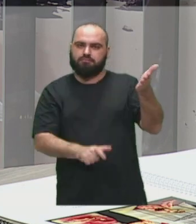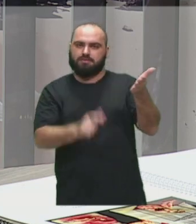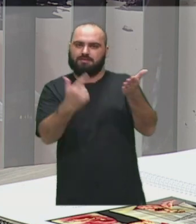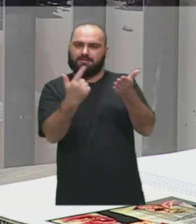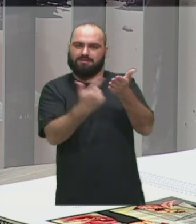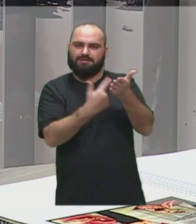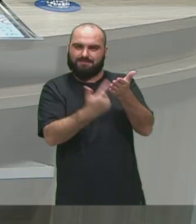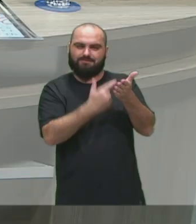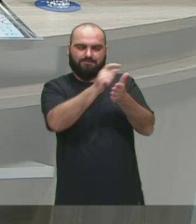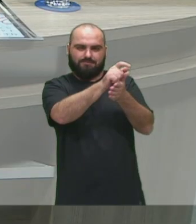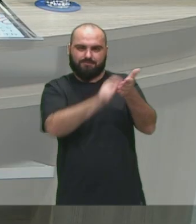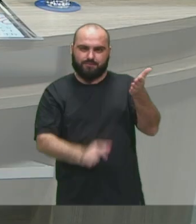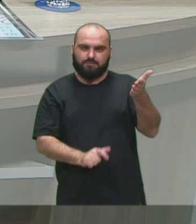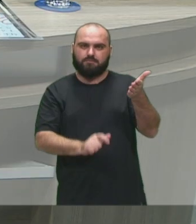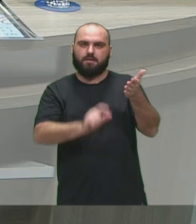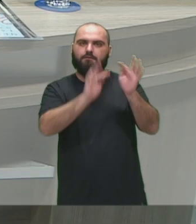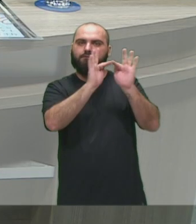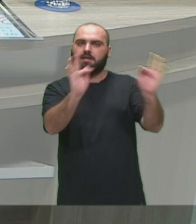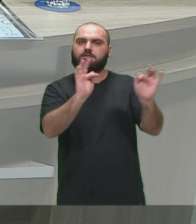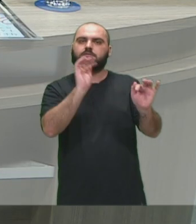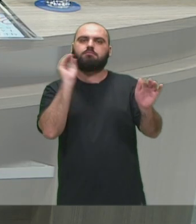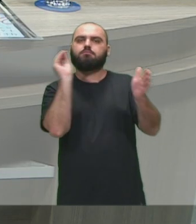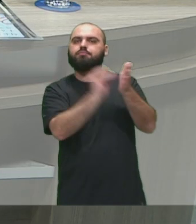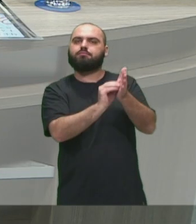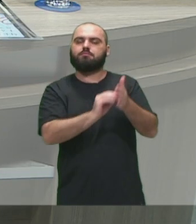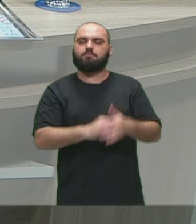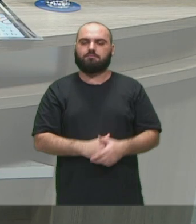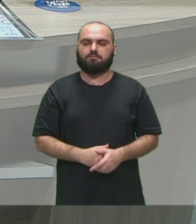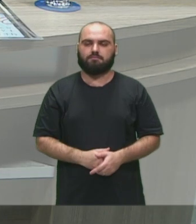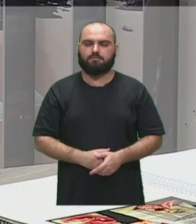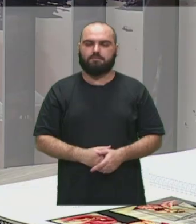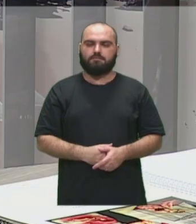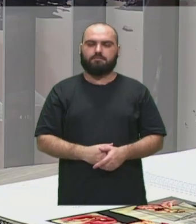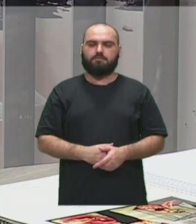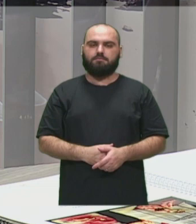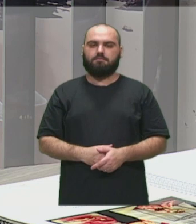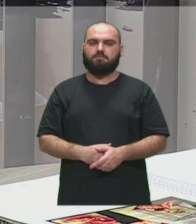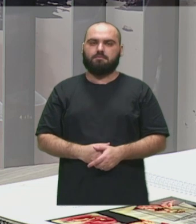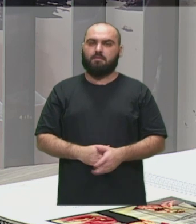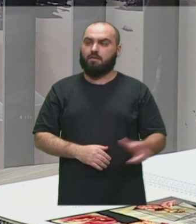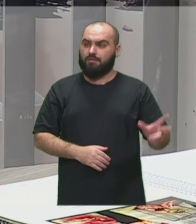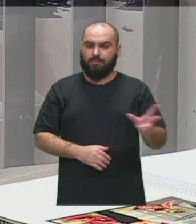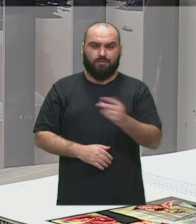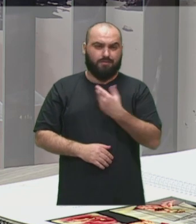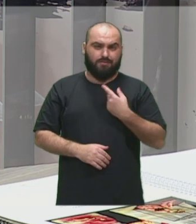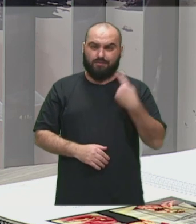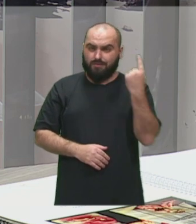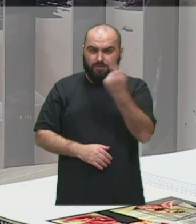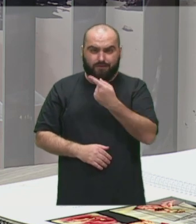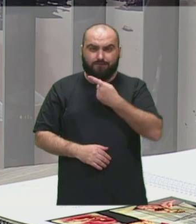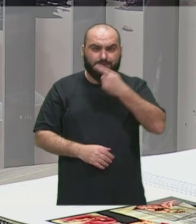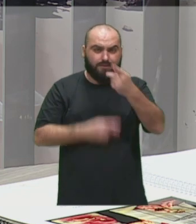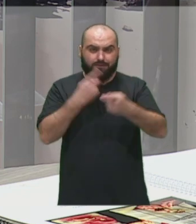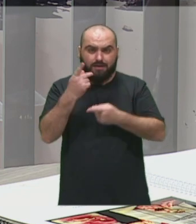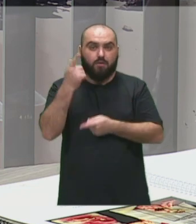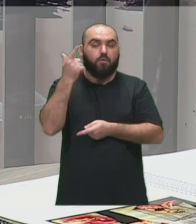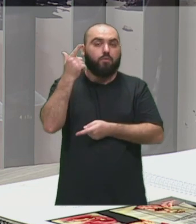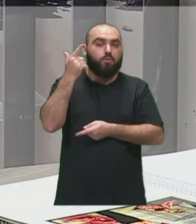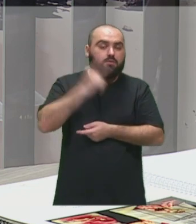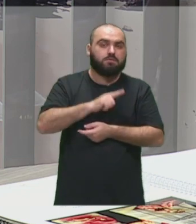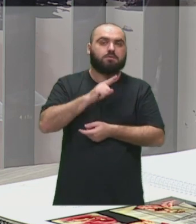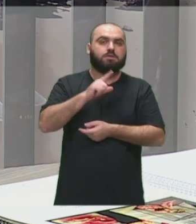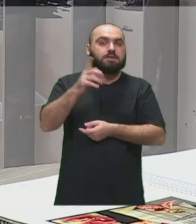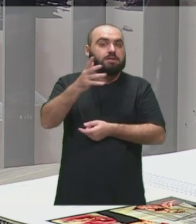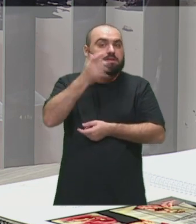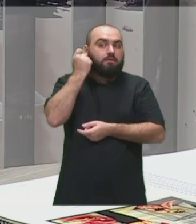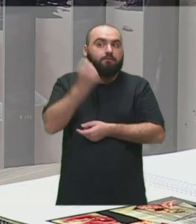texto que eu coloquei ali, que é por meio da nossa fala que nós conseguimos